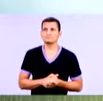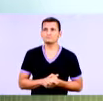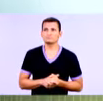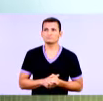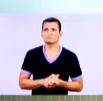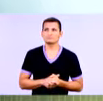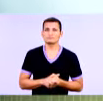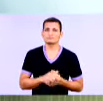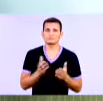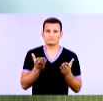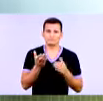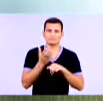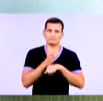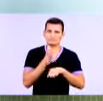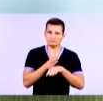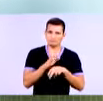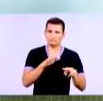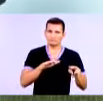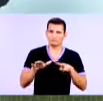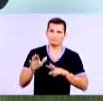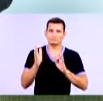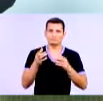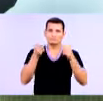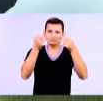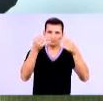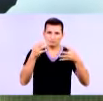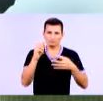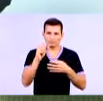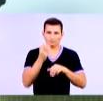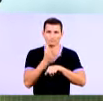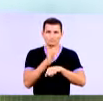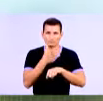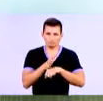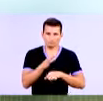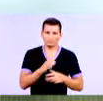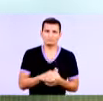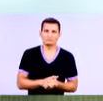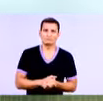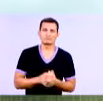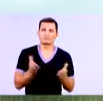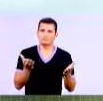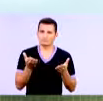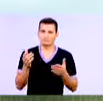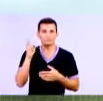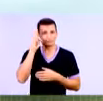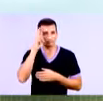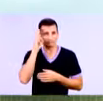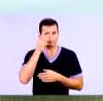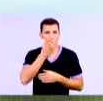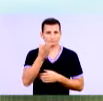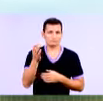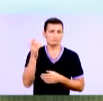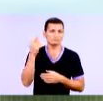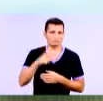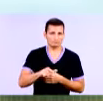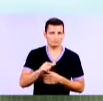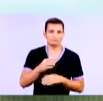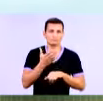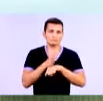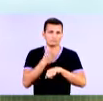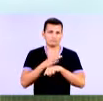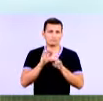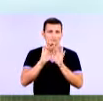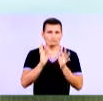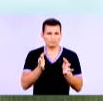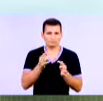vamos para a atividade dessa semana. Nós já falamos um pouquinho durante a parte prática da disciplina, mas eu gostaria de ressaltar aqui novamente. A atividade é muito simples,